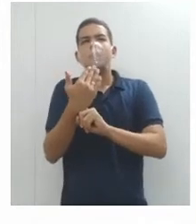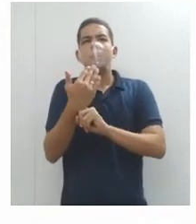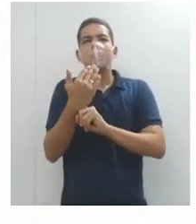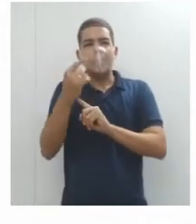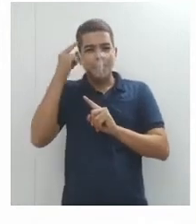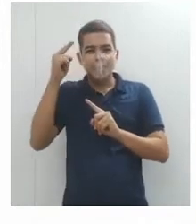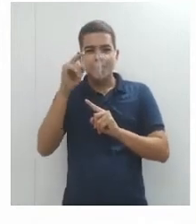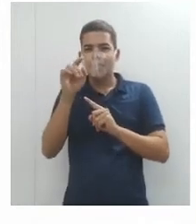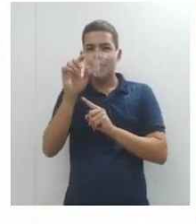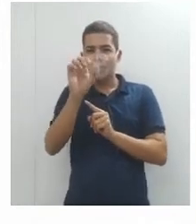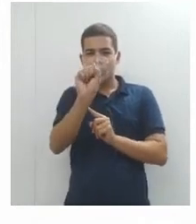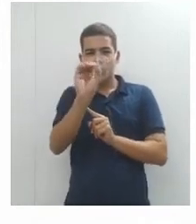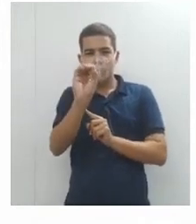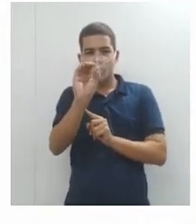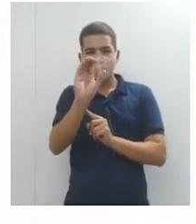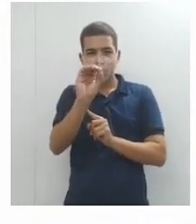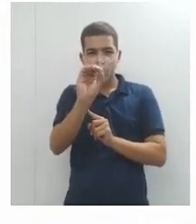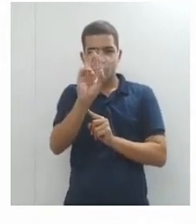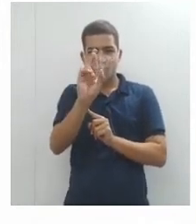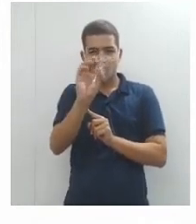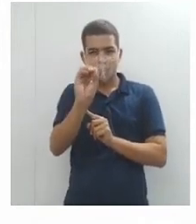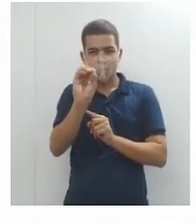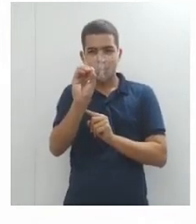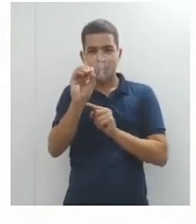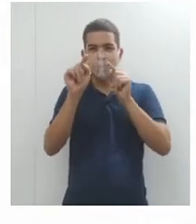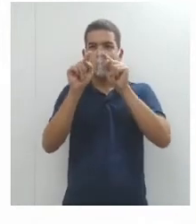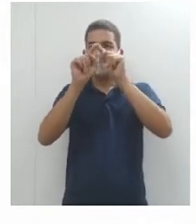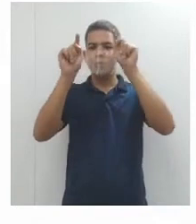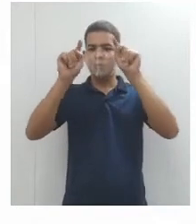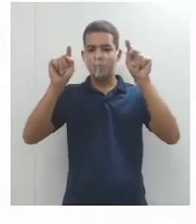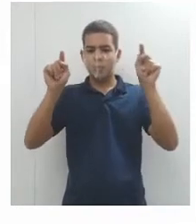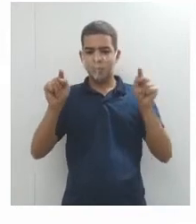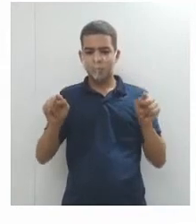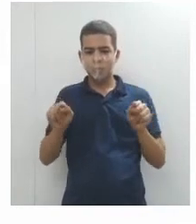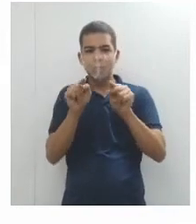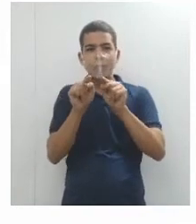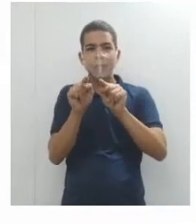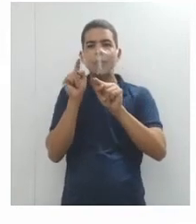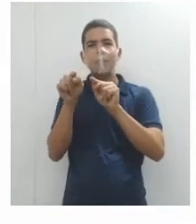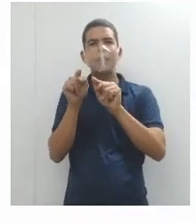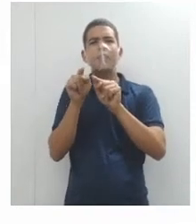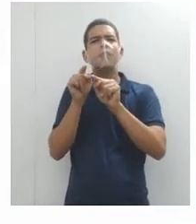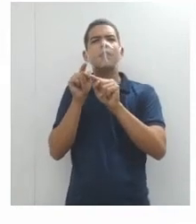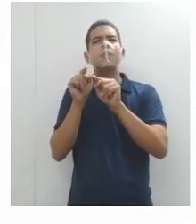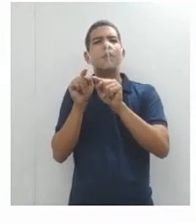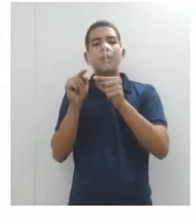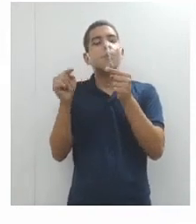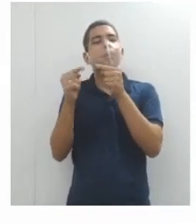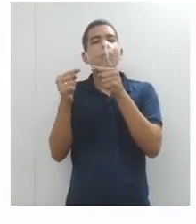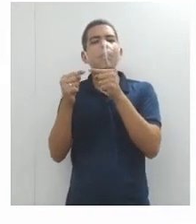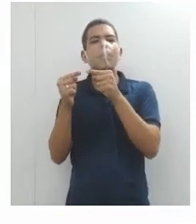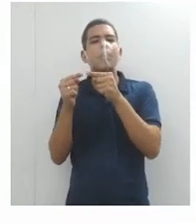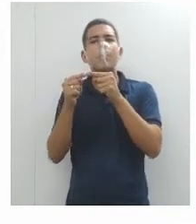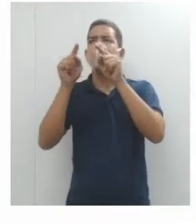as pontinhas, né? O balão com pontinhas. Esse recurso demonstra, e a palavra, né,